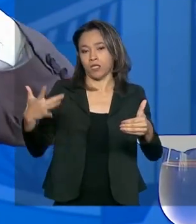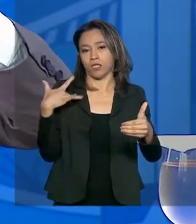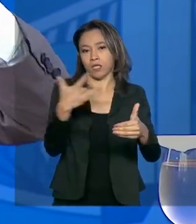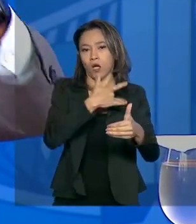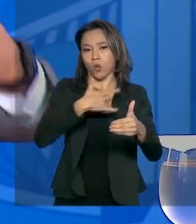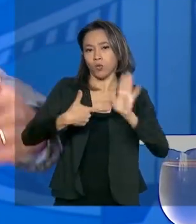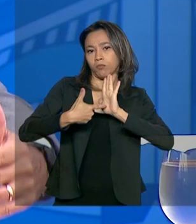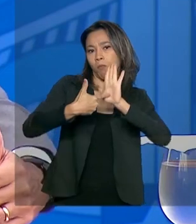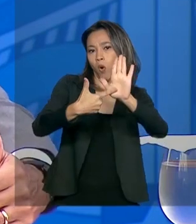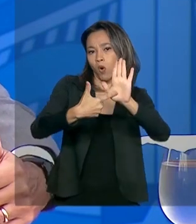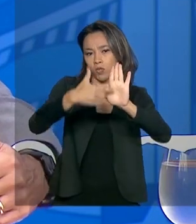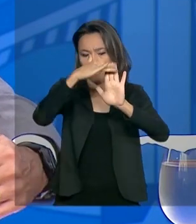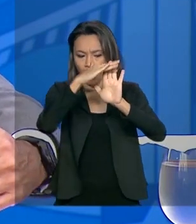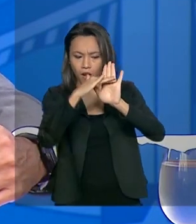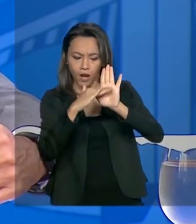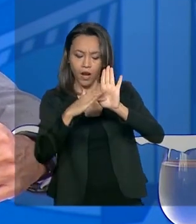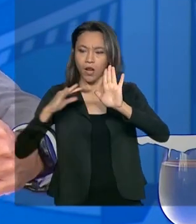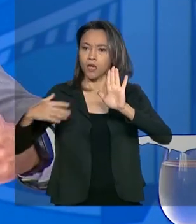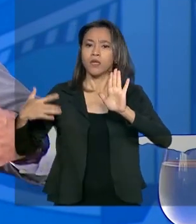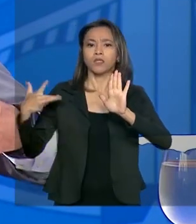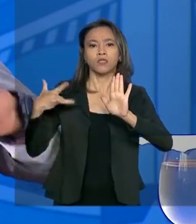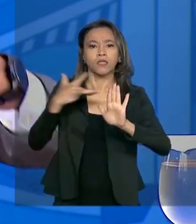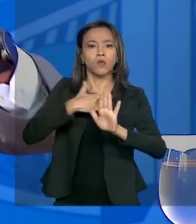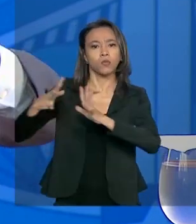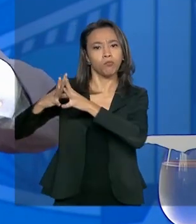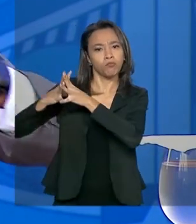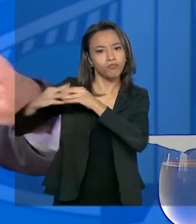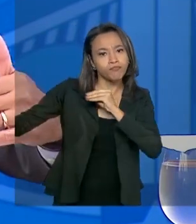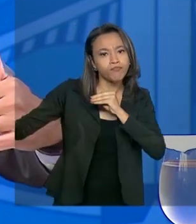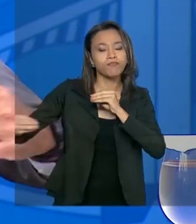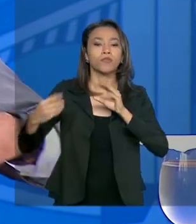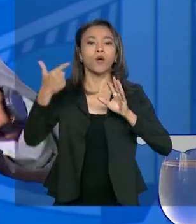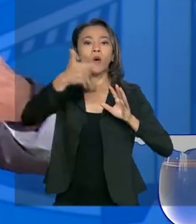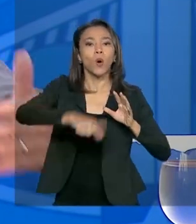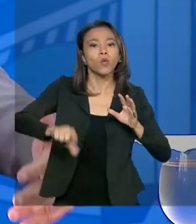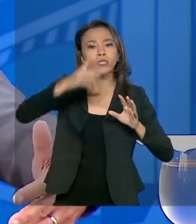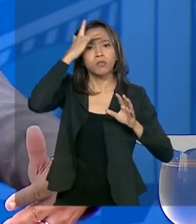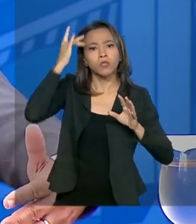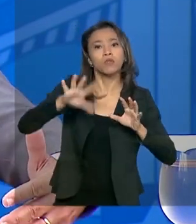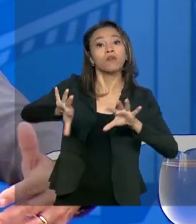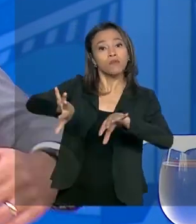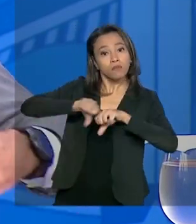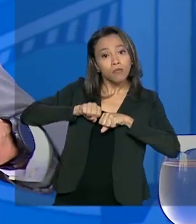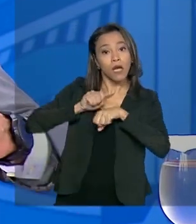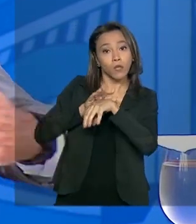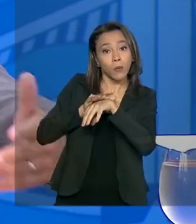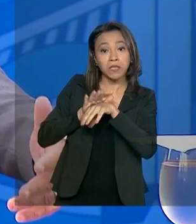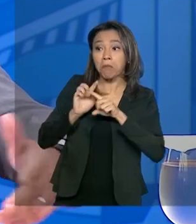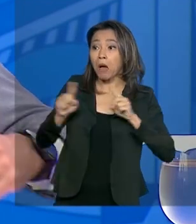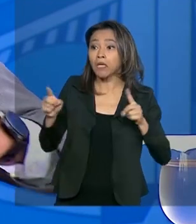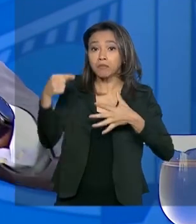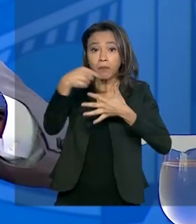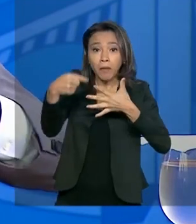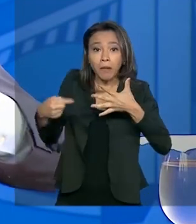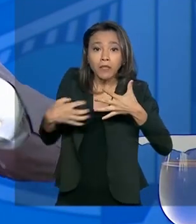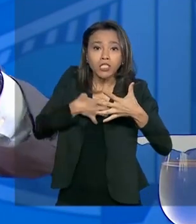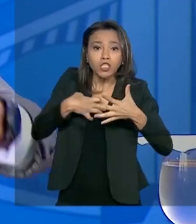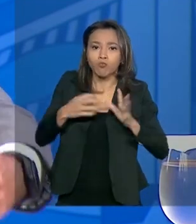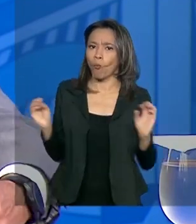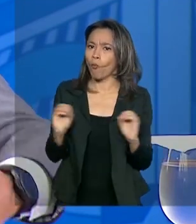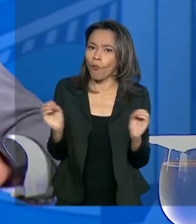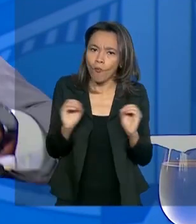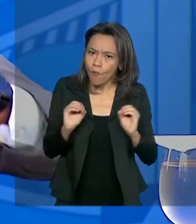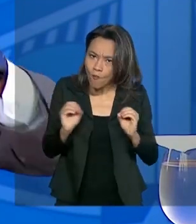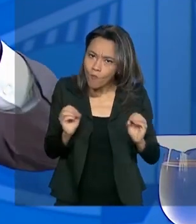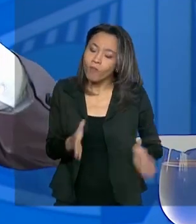recuperados tantos por cento vão ficar vão ter a doença e nem vão não vão apresentar sintoma